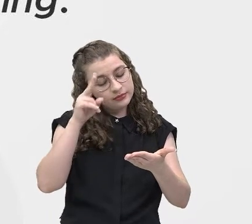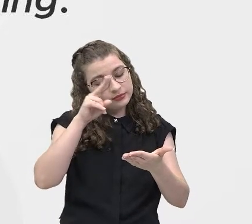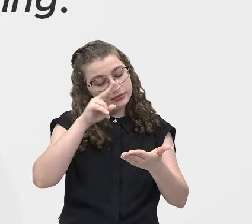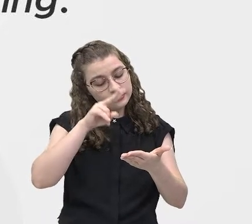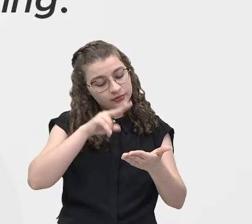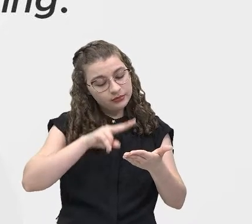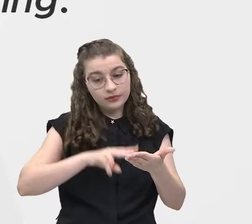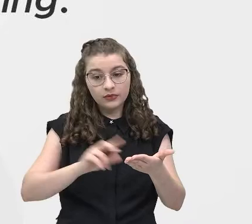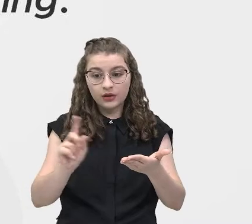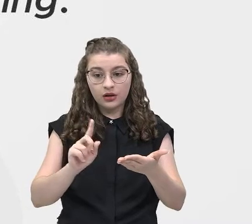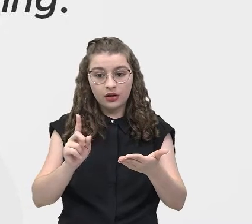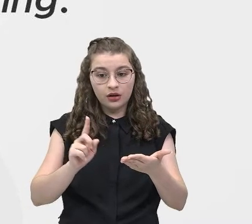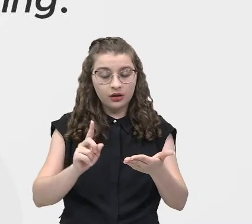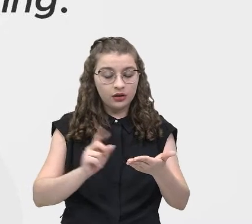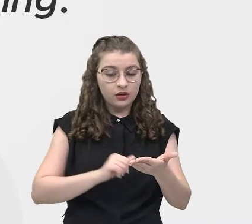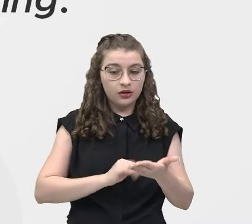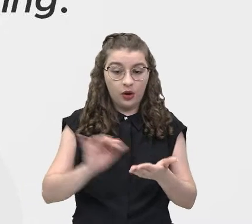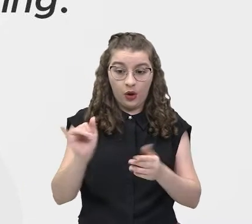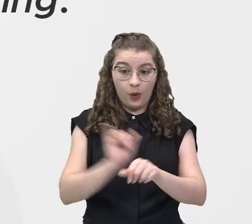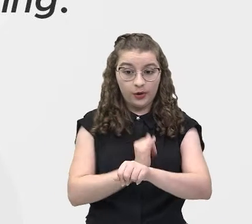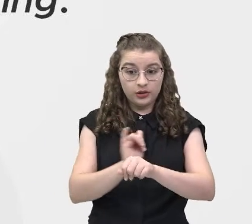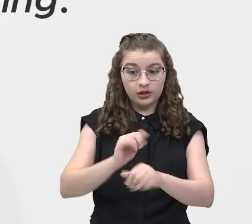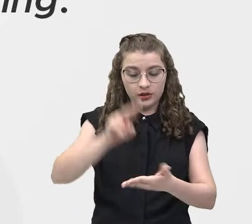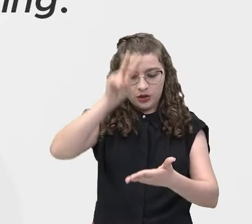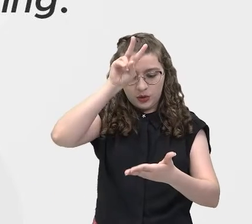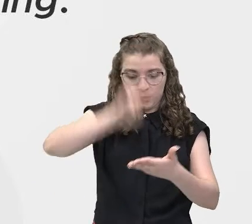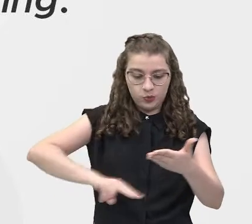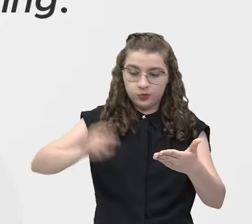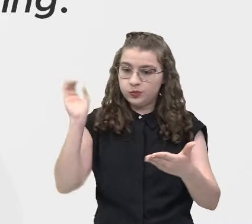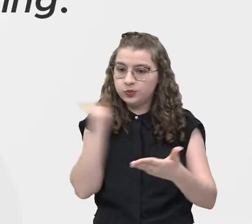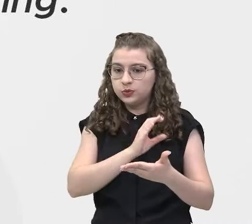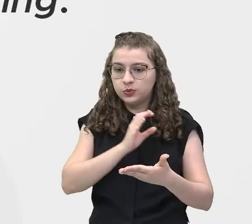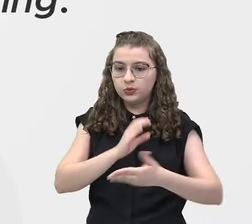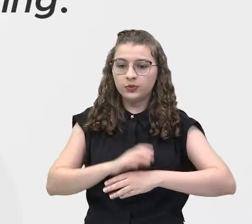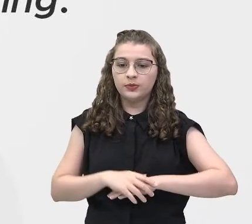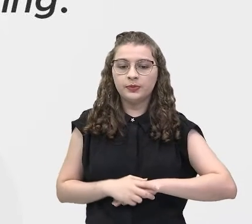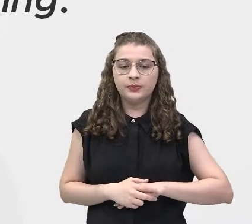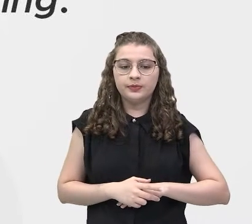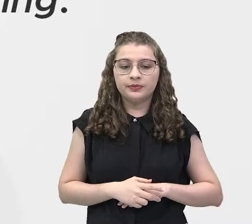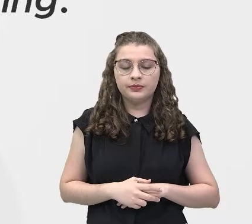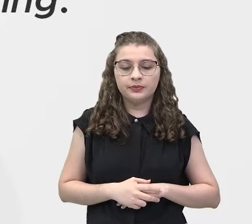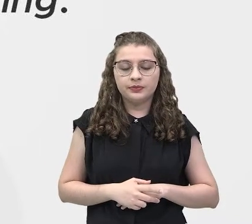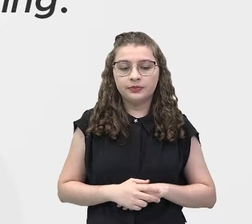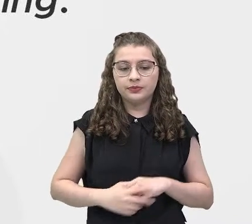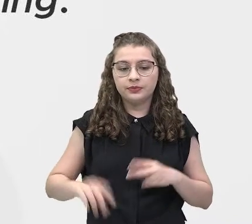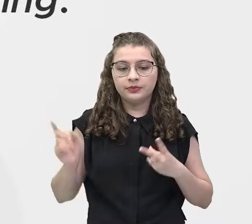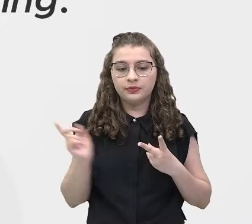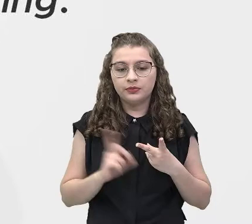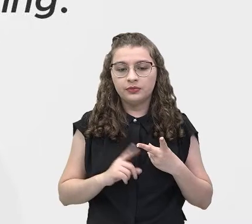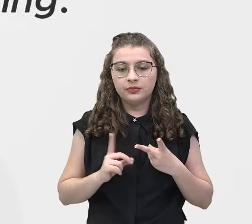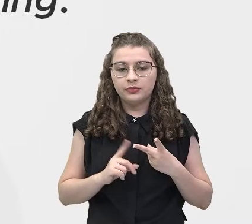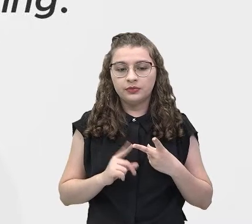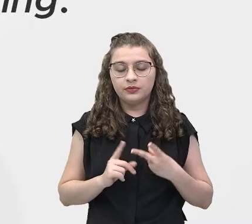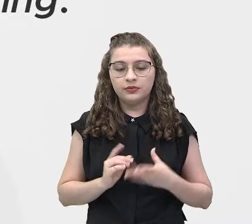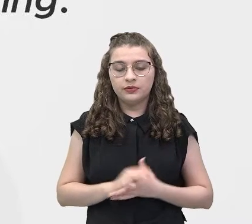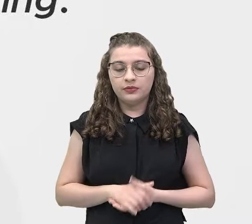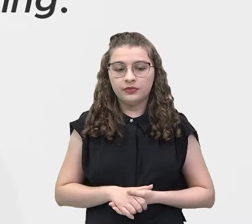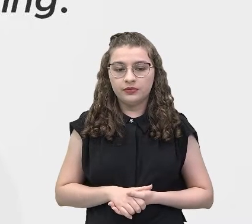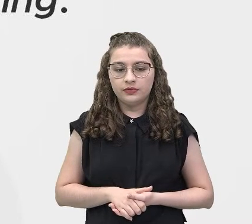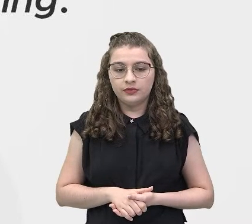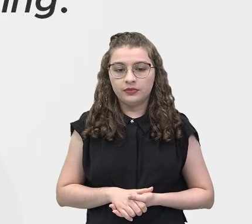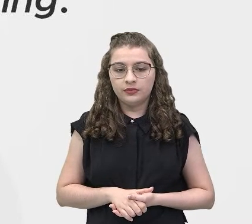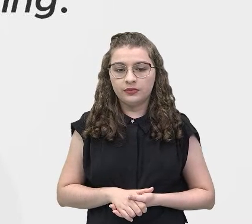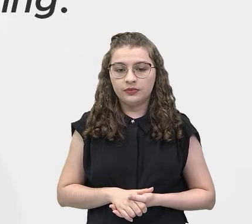leitura. Não. Você vai ler rápido, certo? Próxima característica.